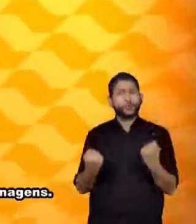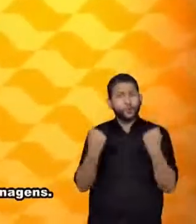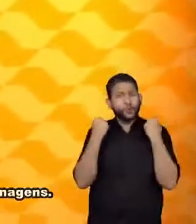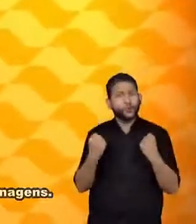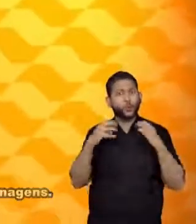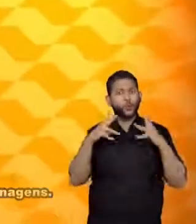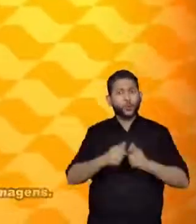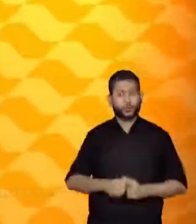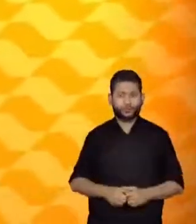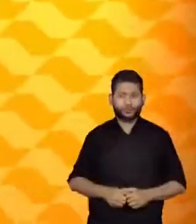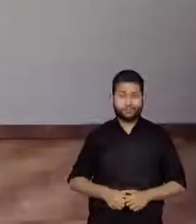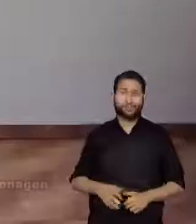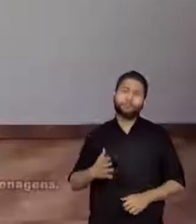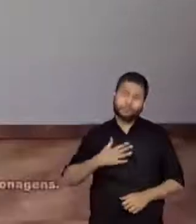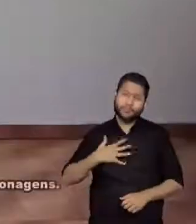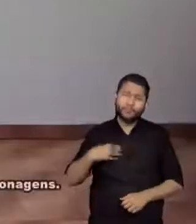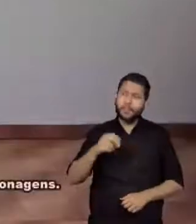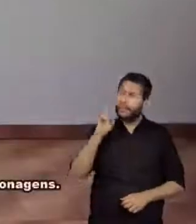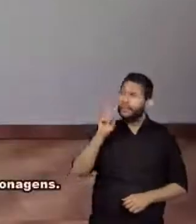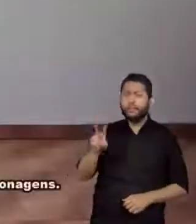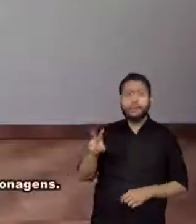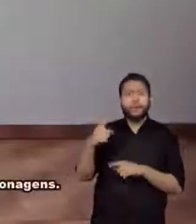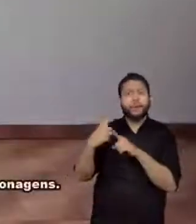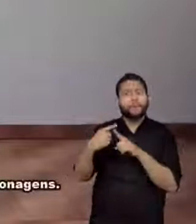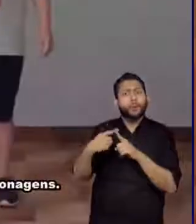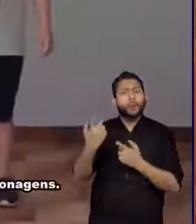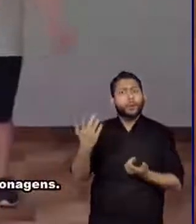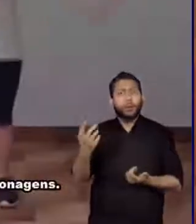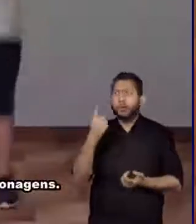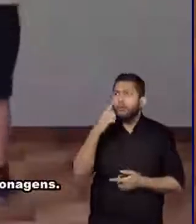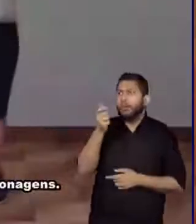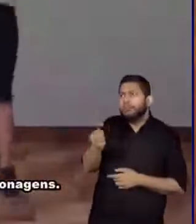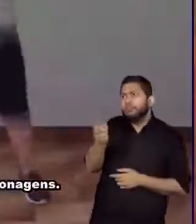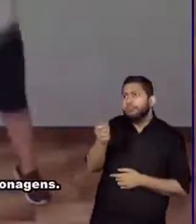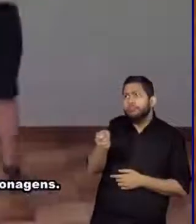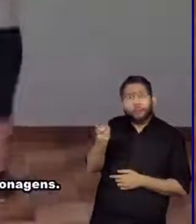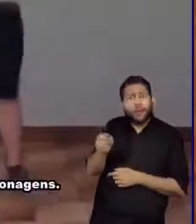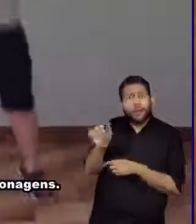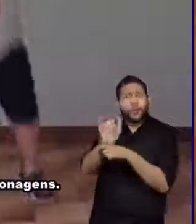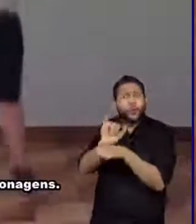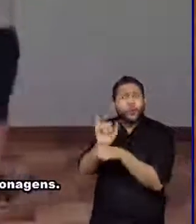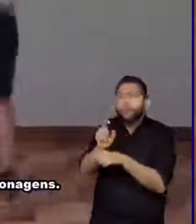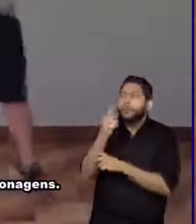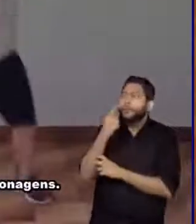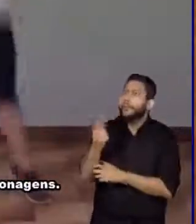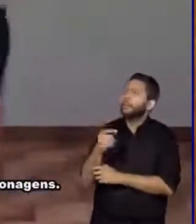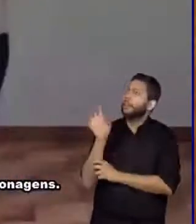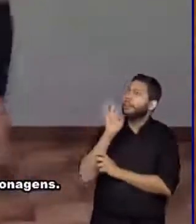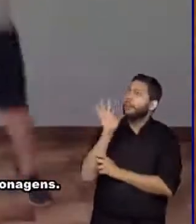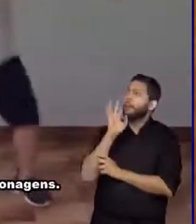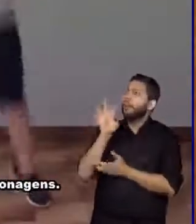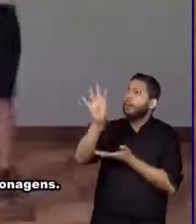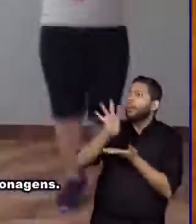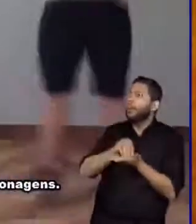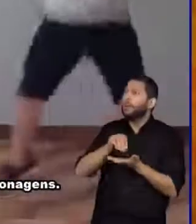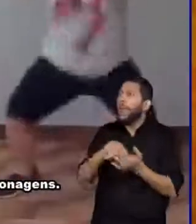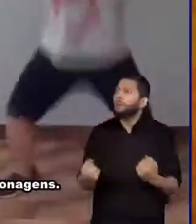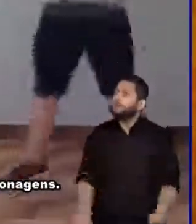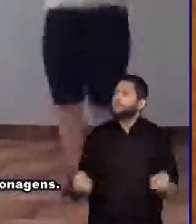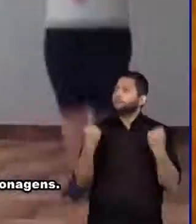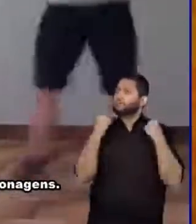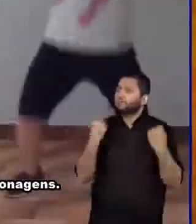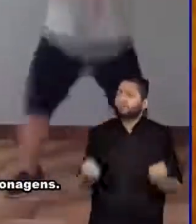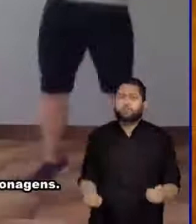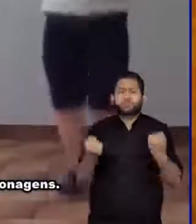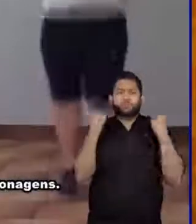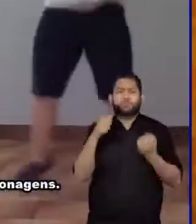nos surpreendeu muito porque ela assistia essas questões dos canais, dos youtubers, né? E começou a fazer em casa, meio de brincadeira,